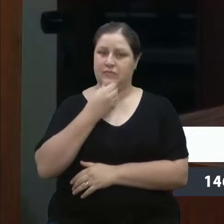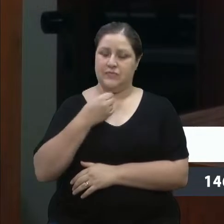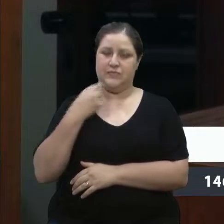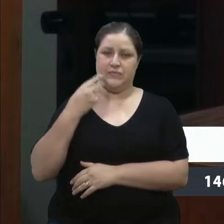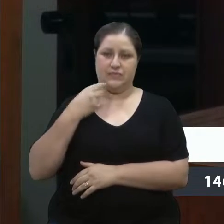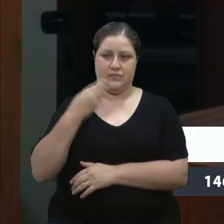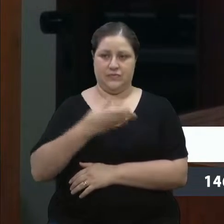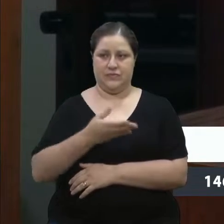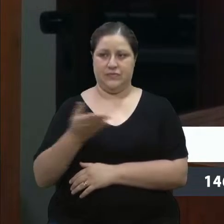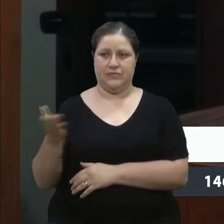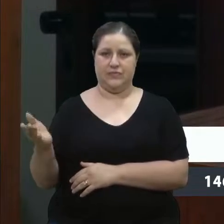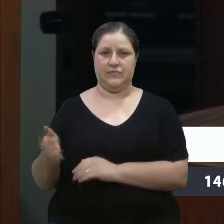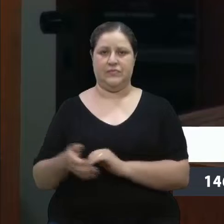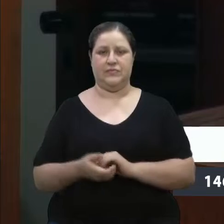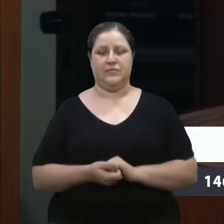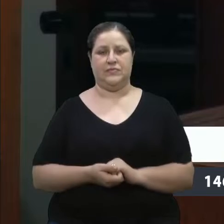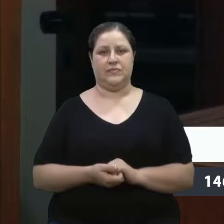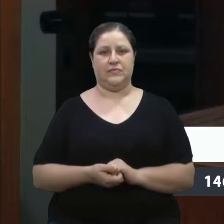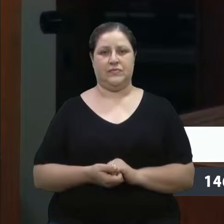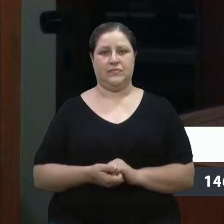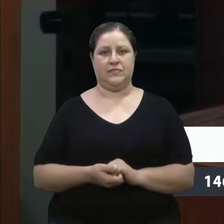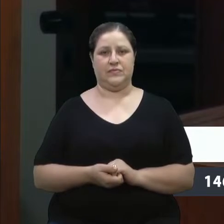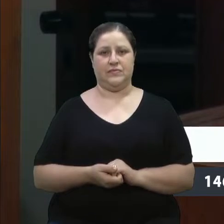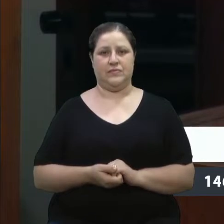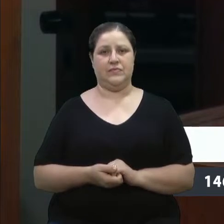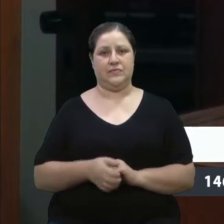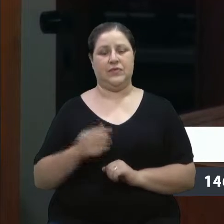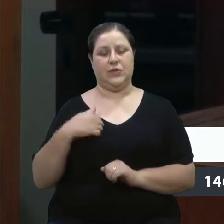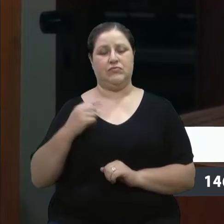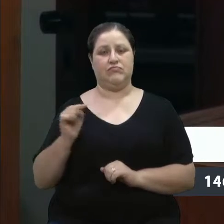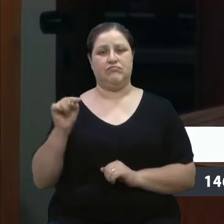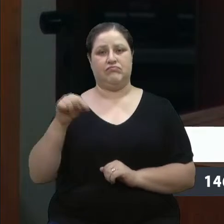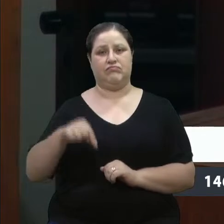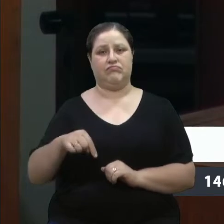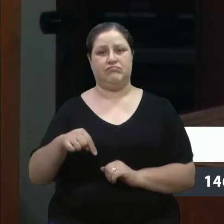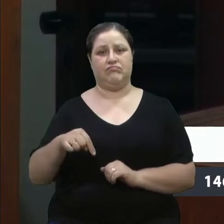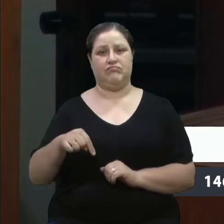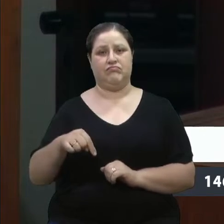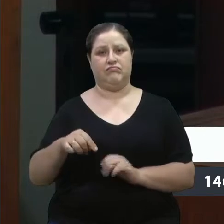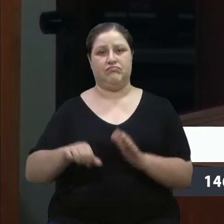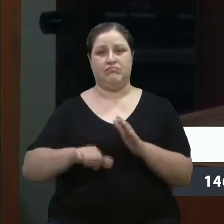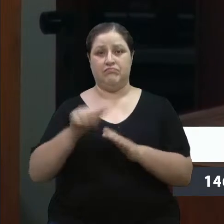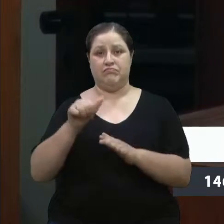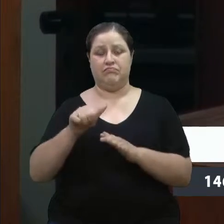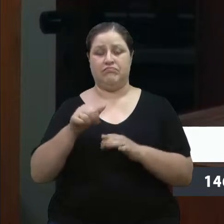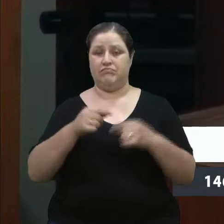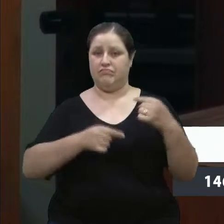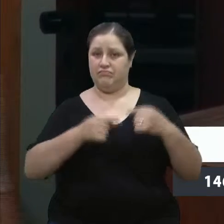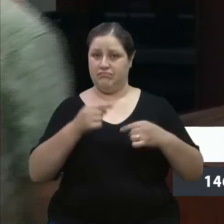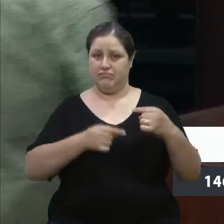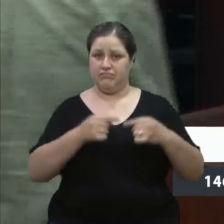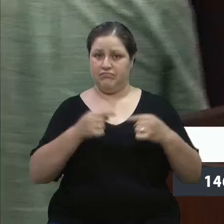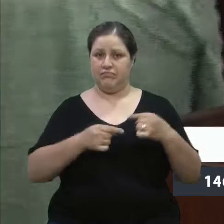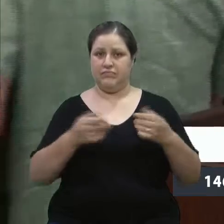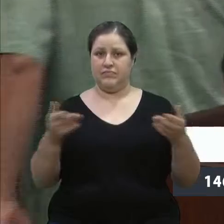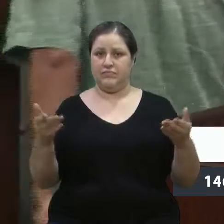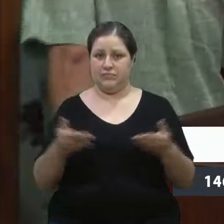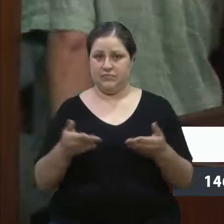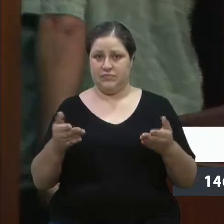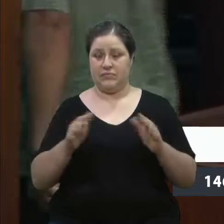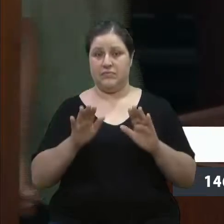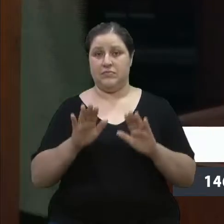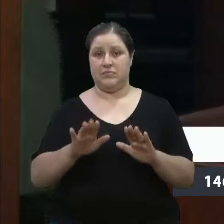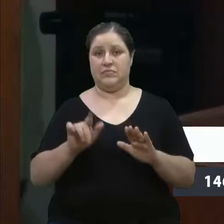vereadores. Eis que vem a esse plenário, em primeira discussão hoje, mas um